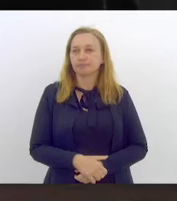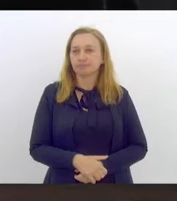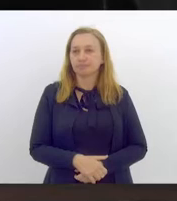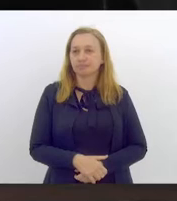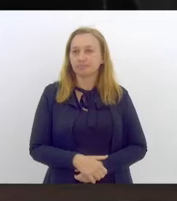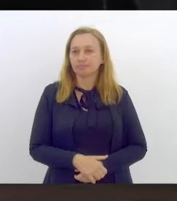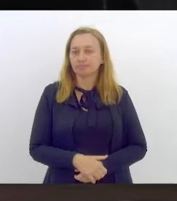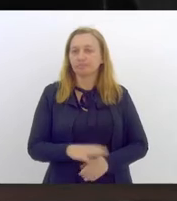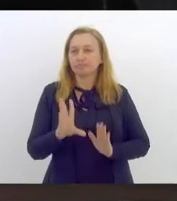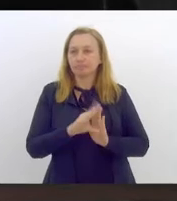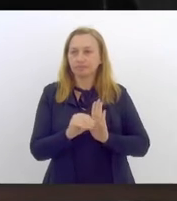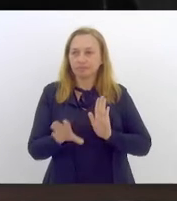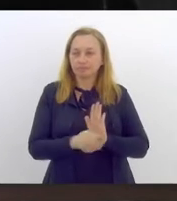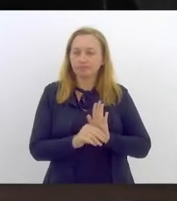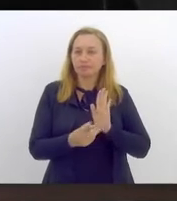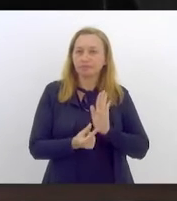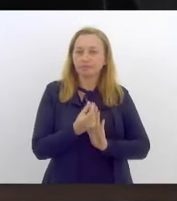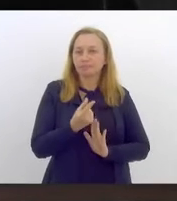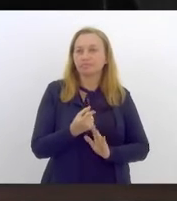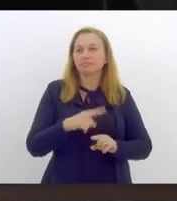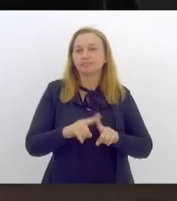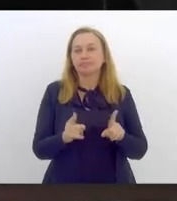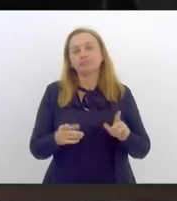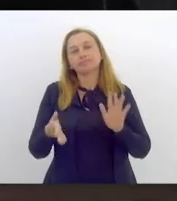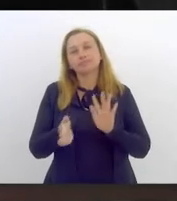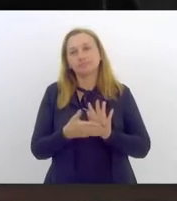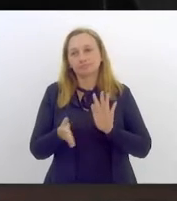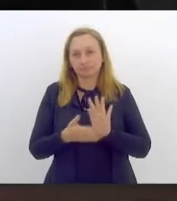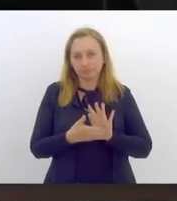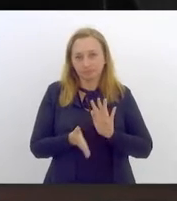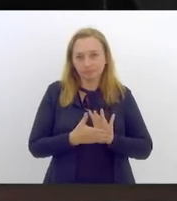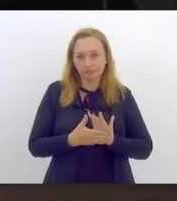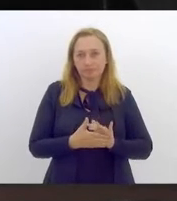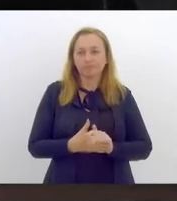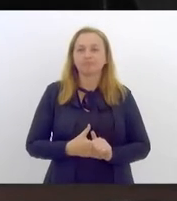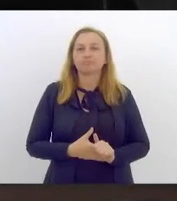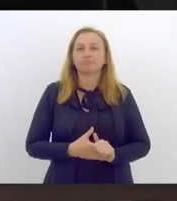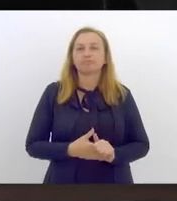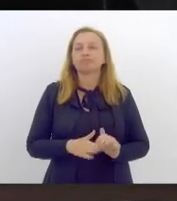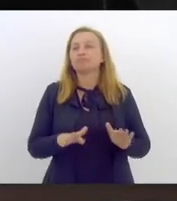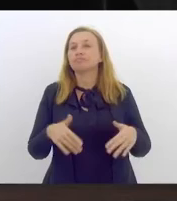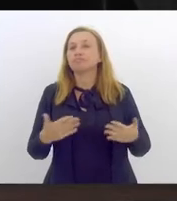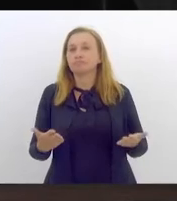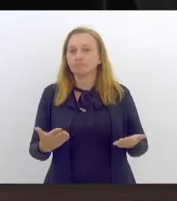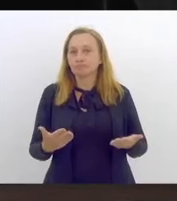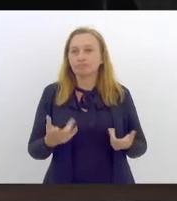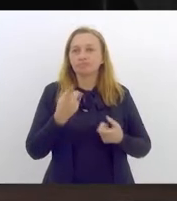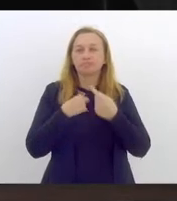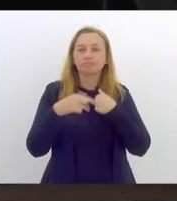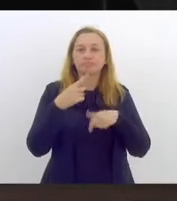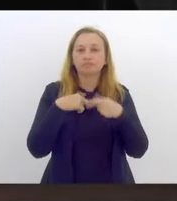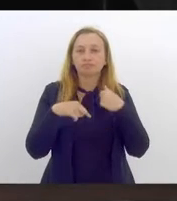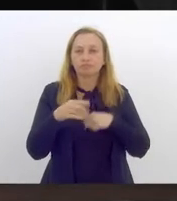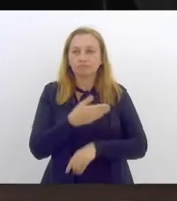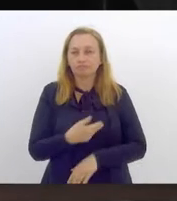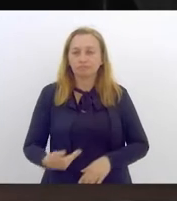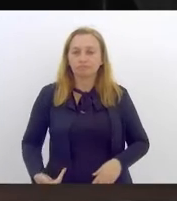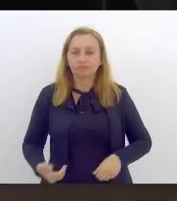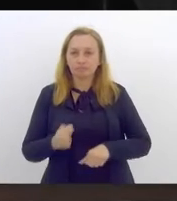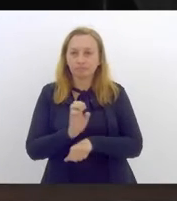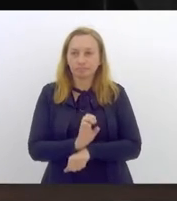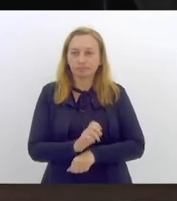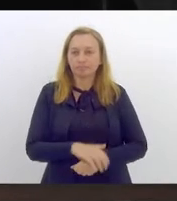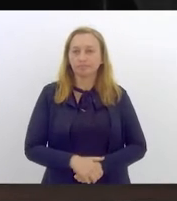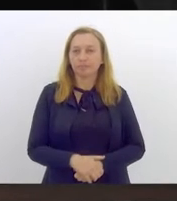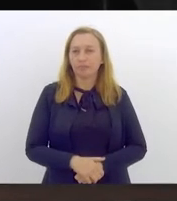pelo conteúdo financeiro, mas pelas propostas, né, e qual é o desejo do governo do Estado.